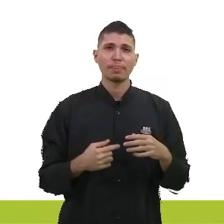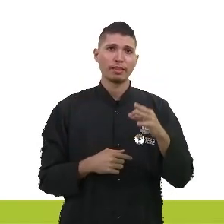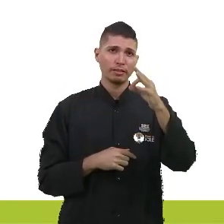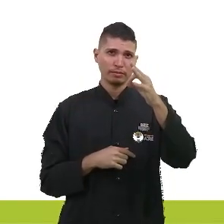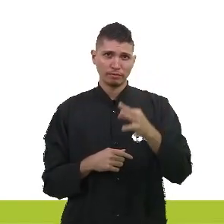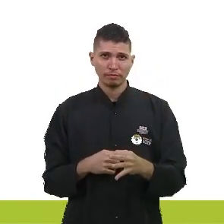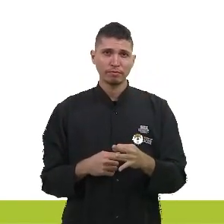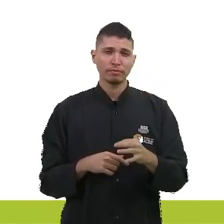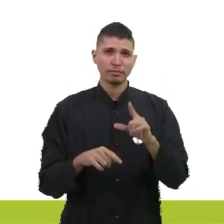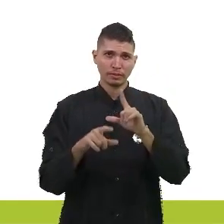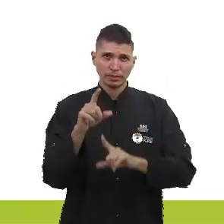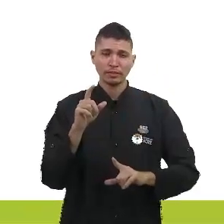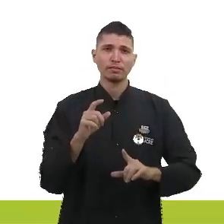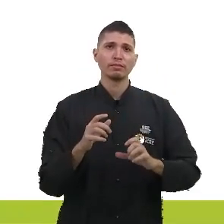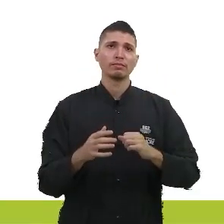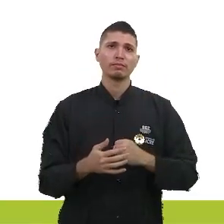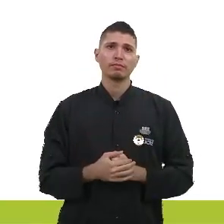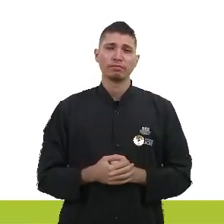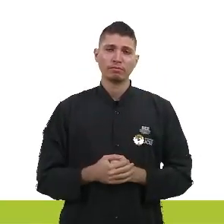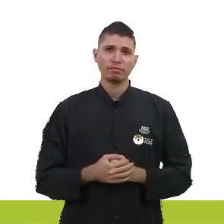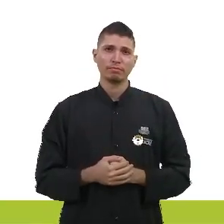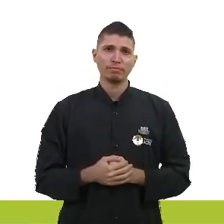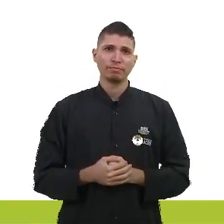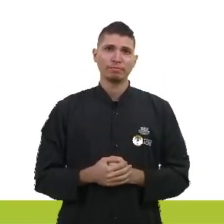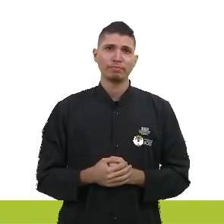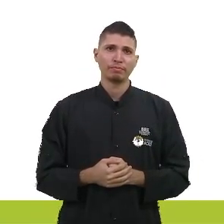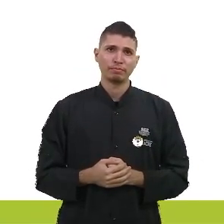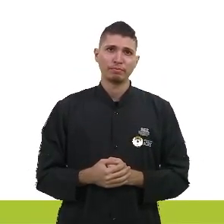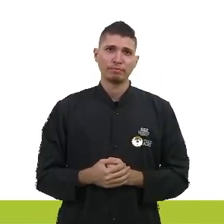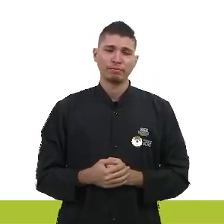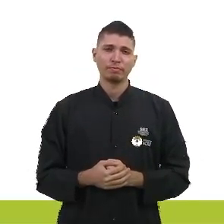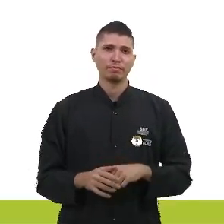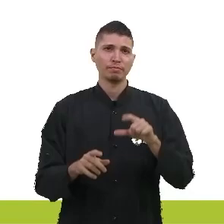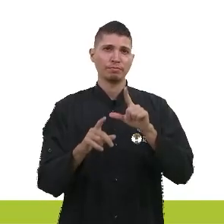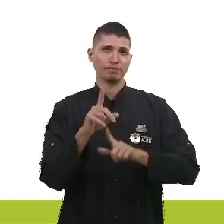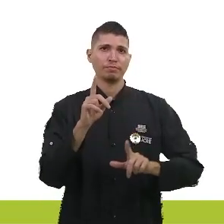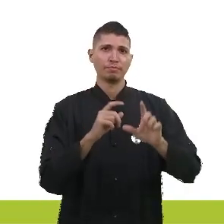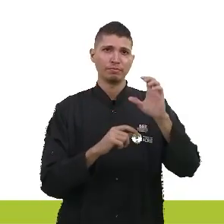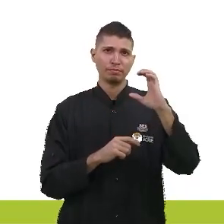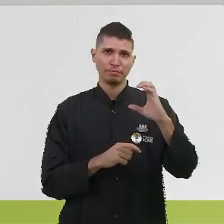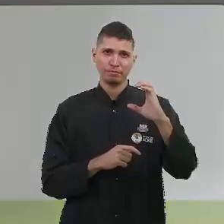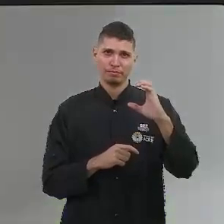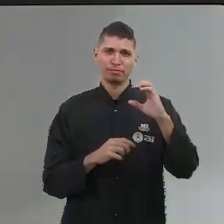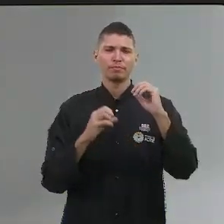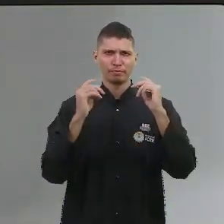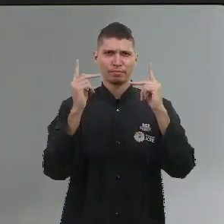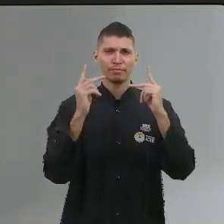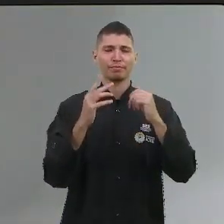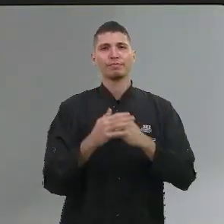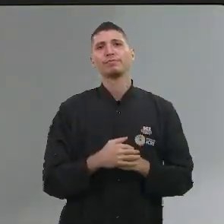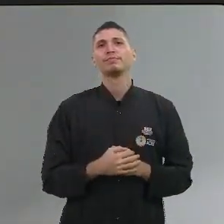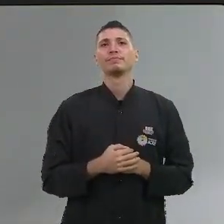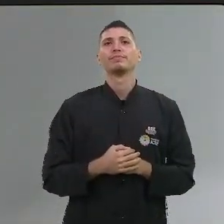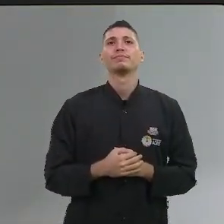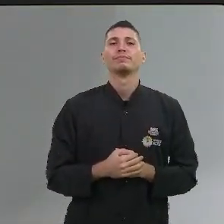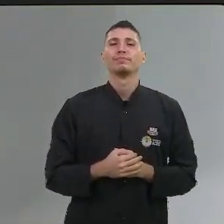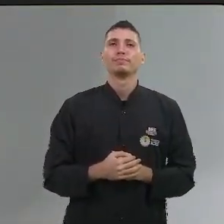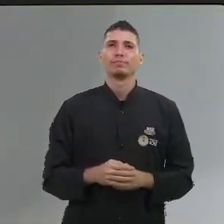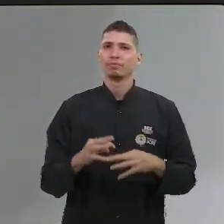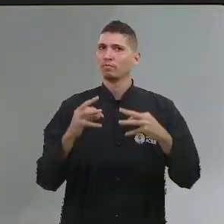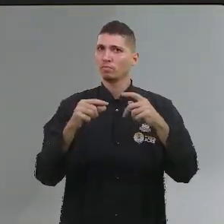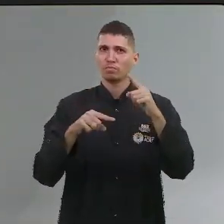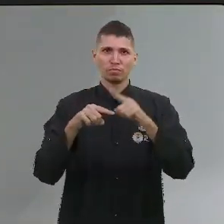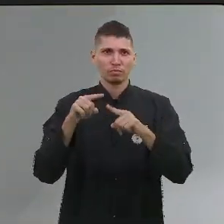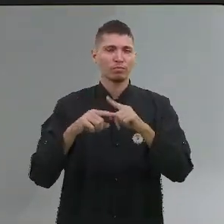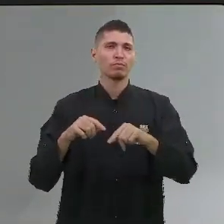questão e a resposta certa é a letra C. Tá ok? Todo corpo tende a continuar em